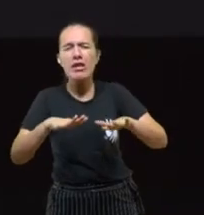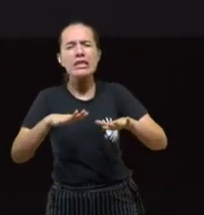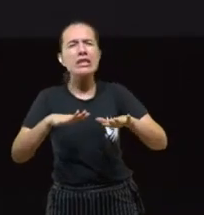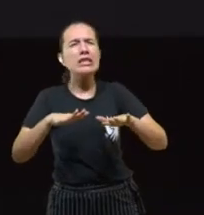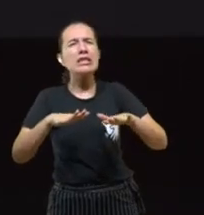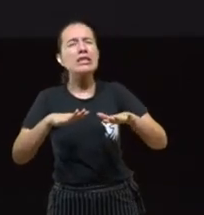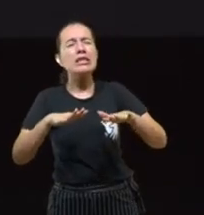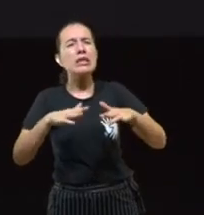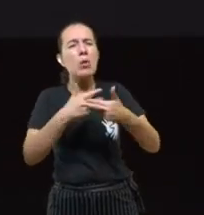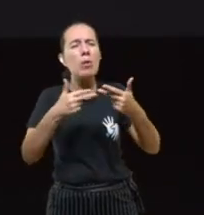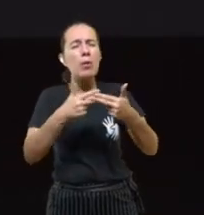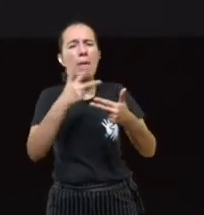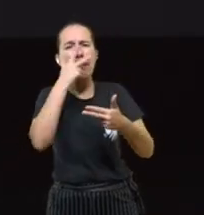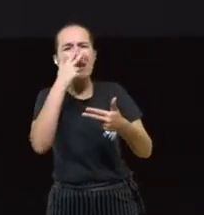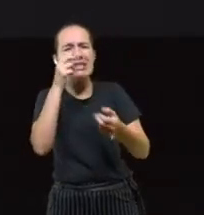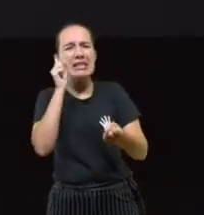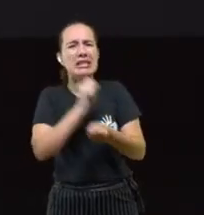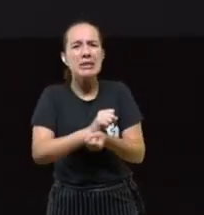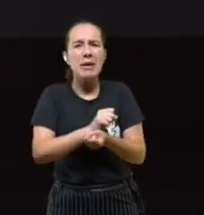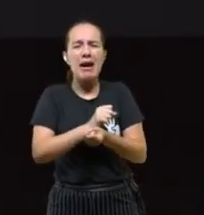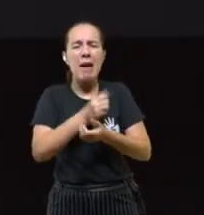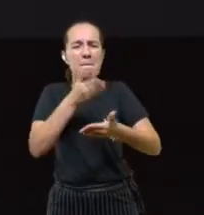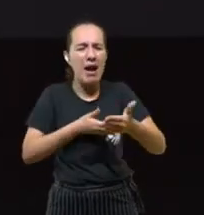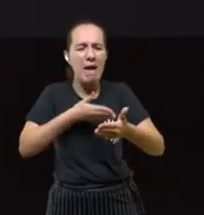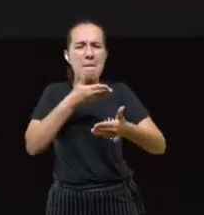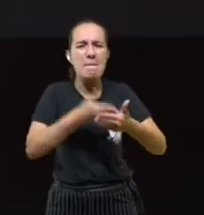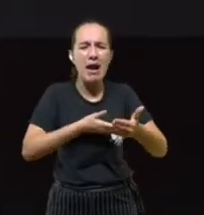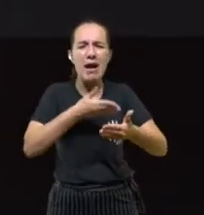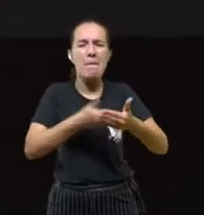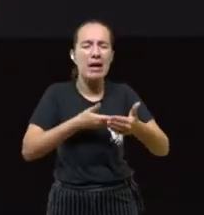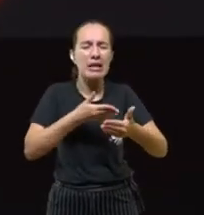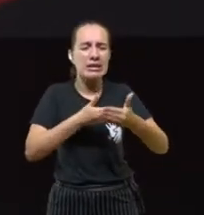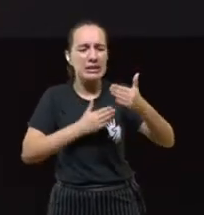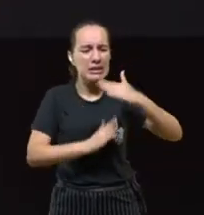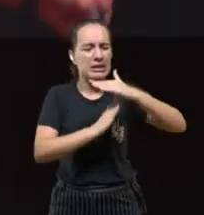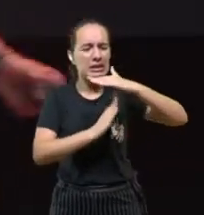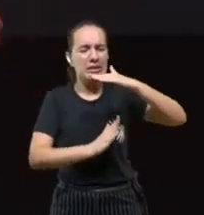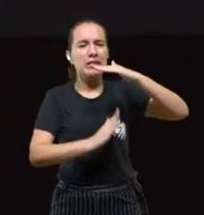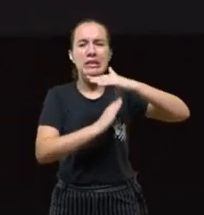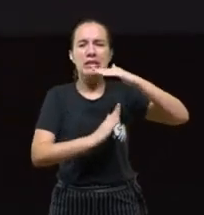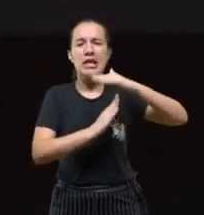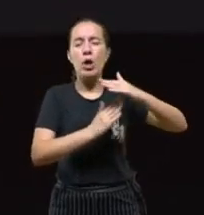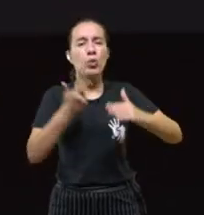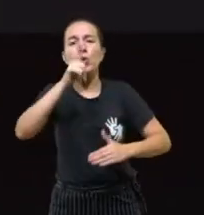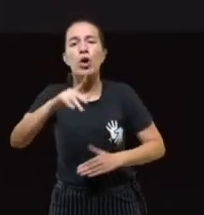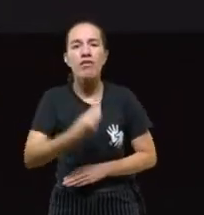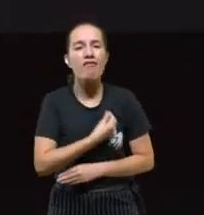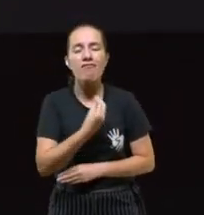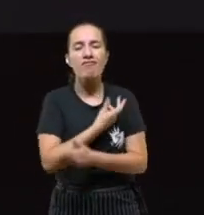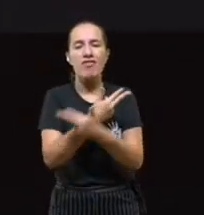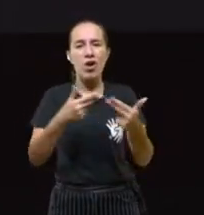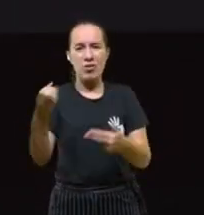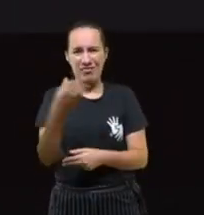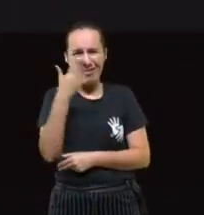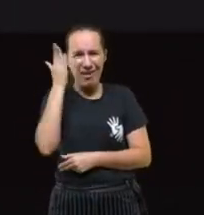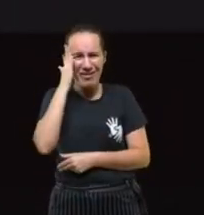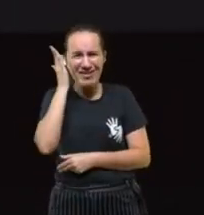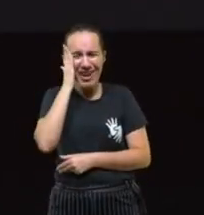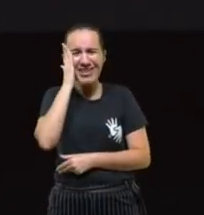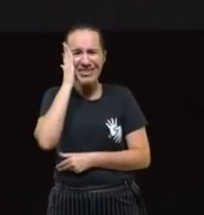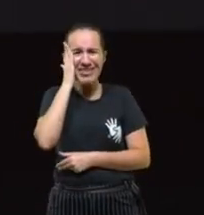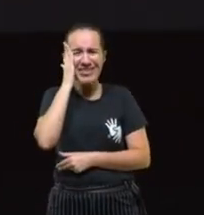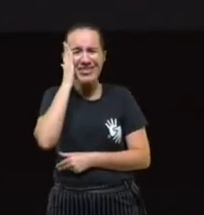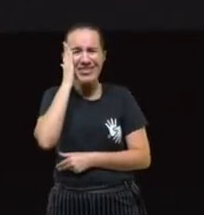estão travadas. Vamos lá, alguém. Parece que umas coisas que eu vejo